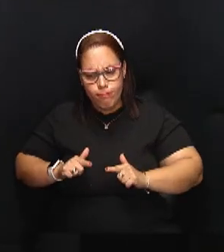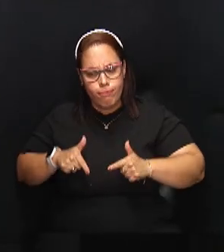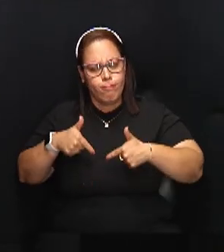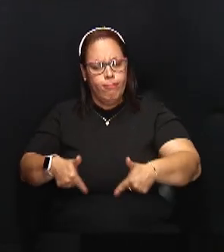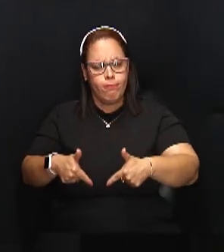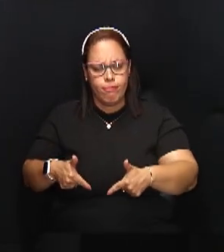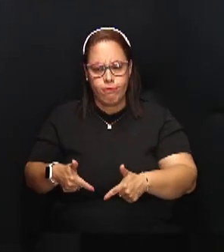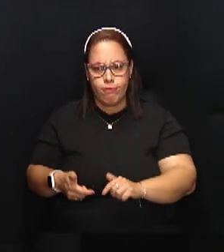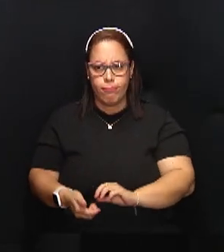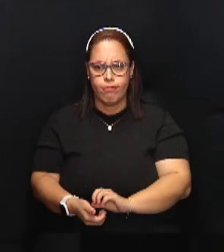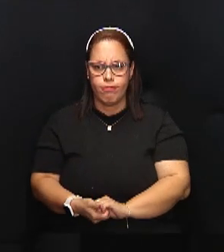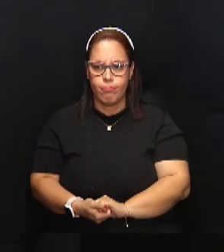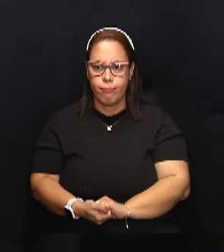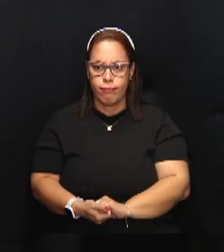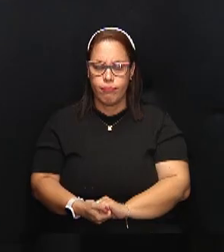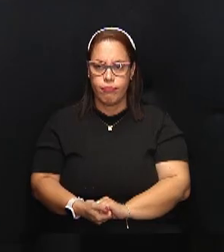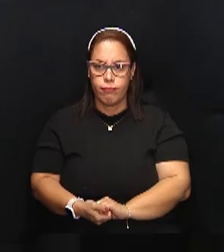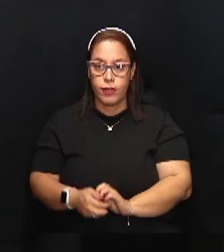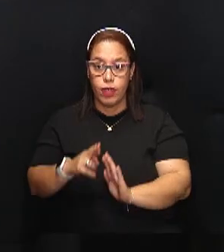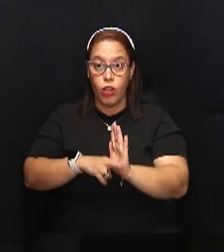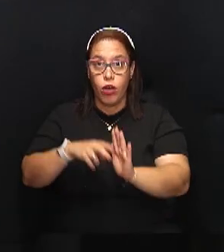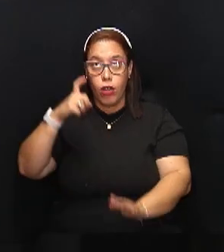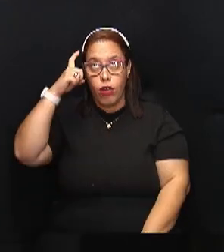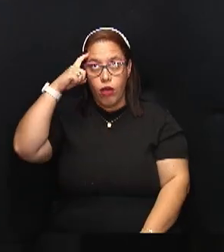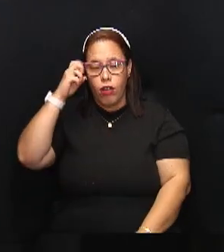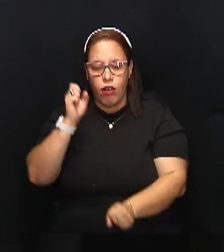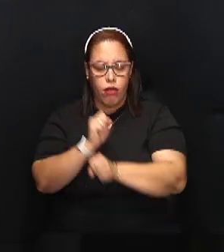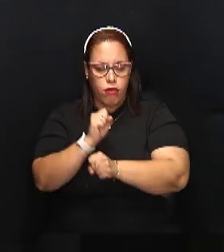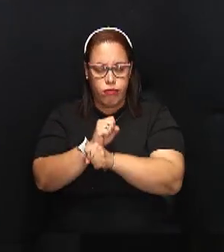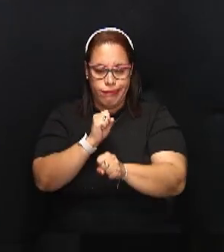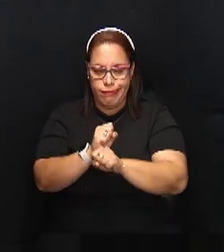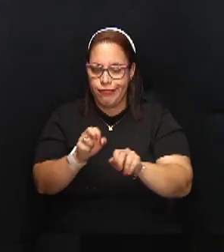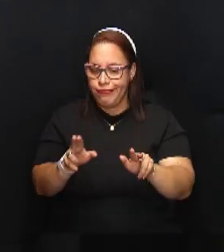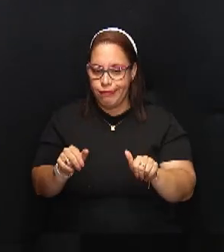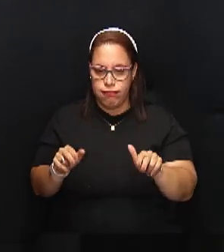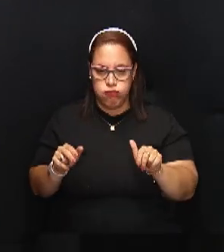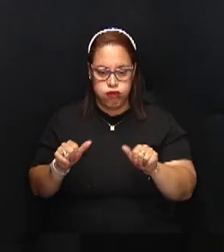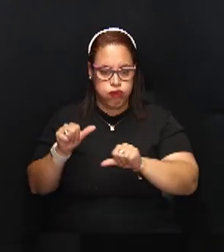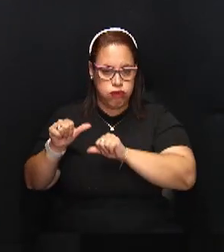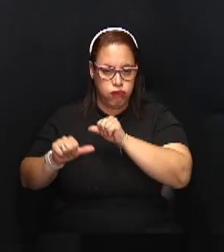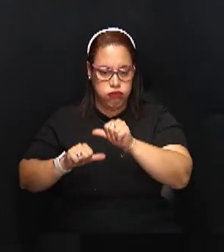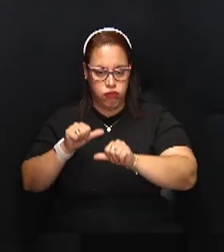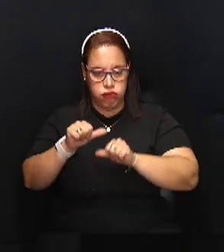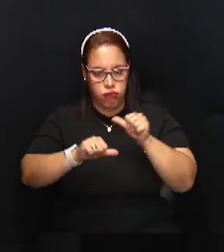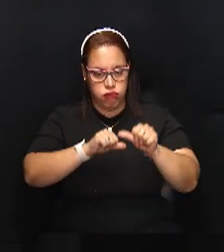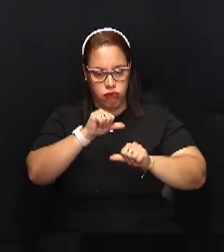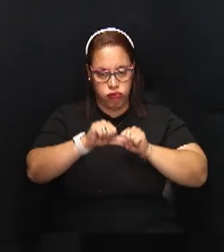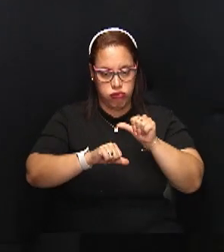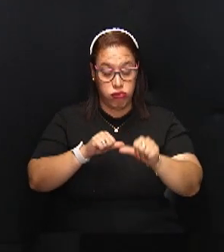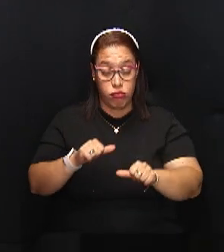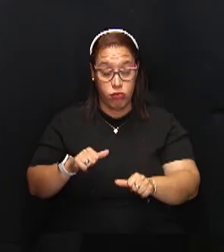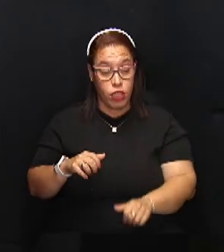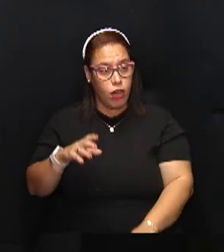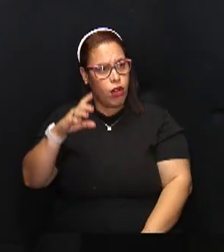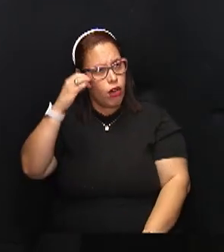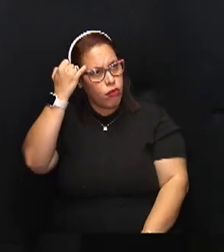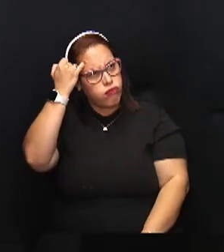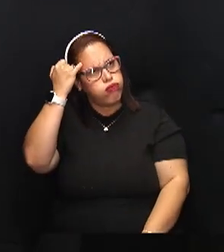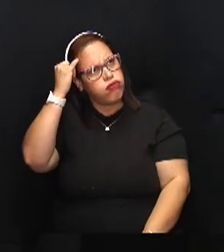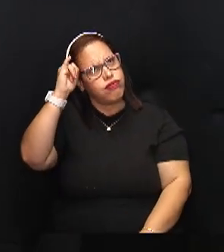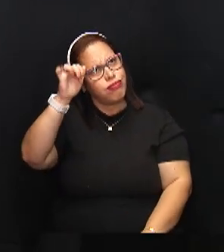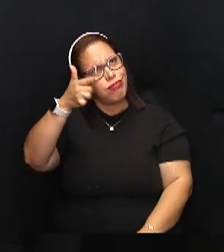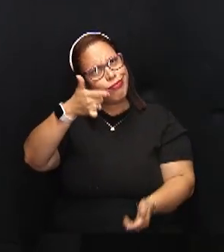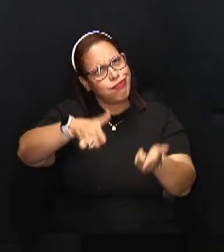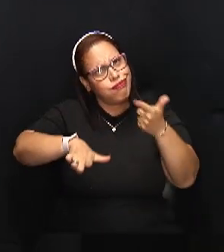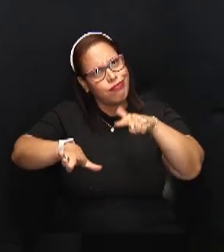Mas a via de regra é isso, a cabeça da gente não para. Né? Nós estamos em constante transformação, estamos nos reinventando a cada dia. Né? Eu acho